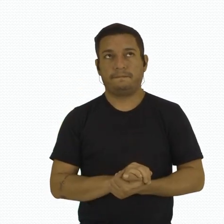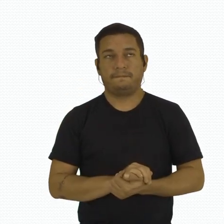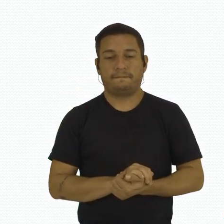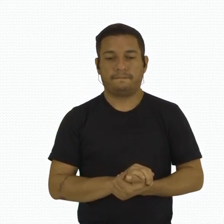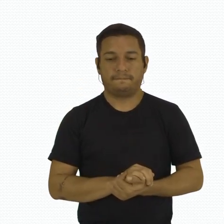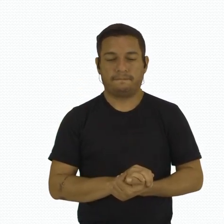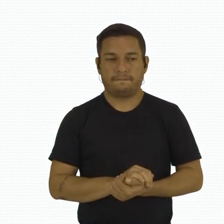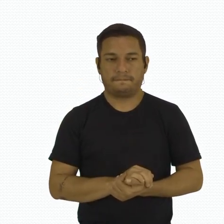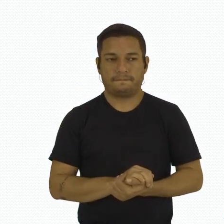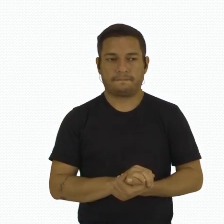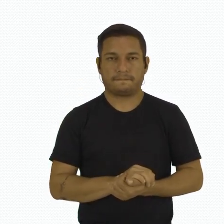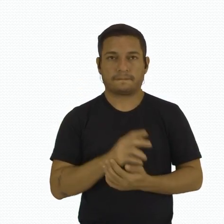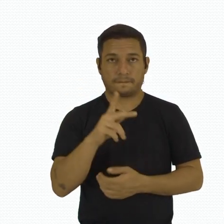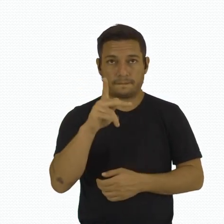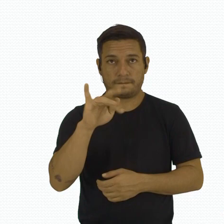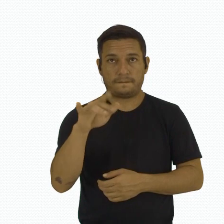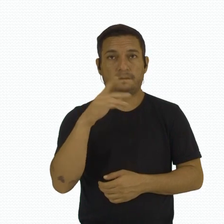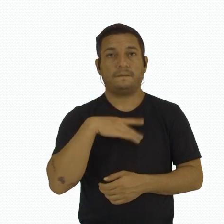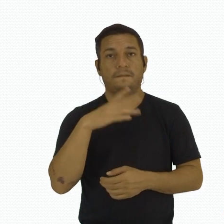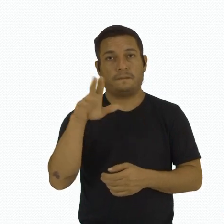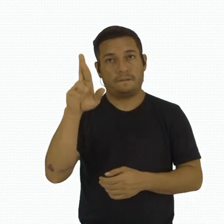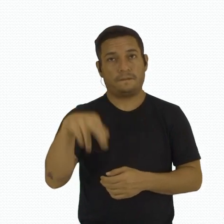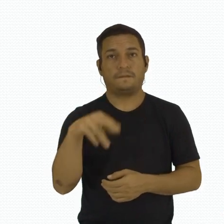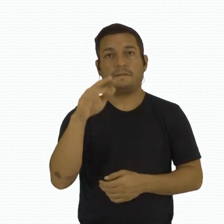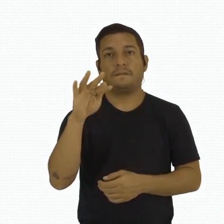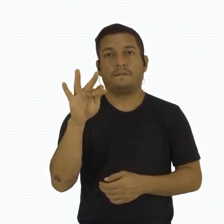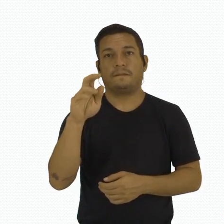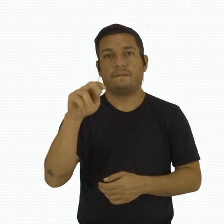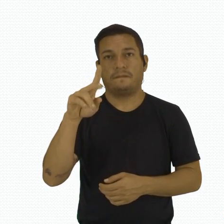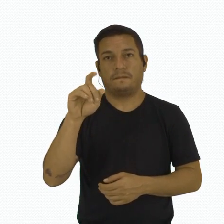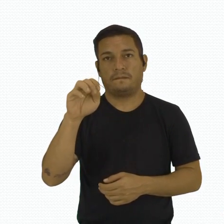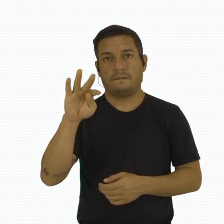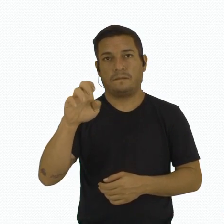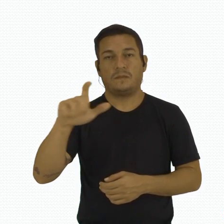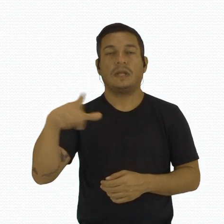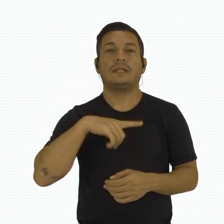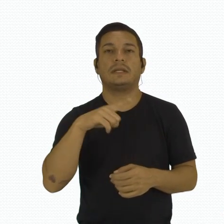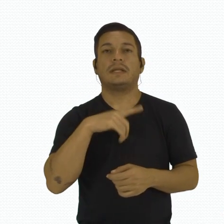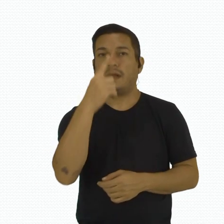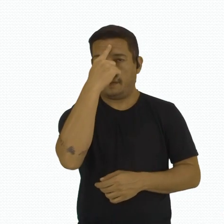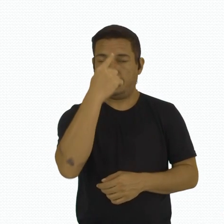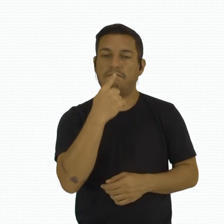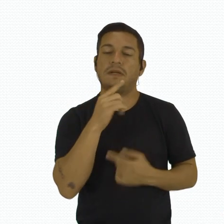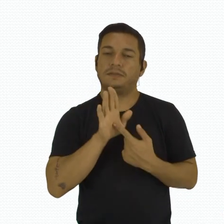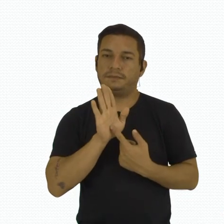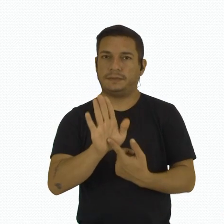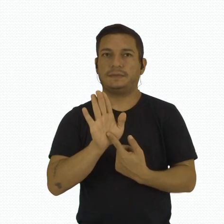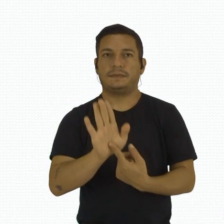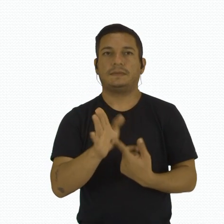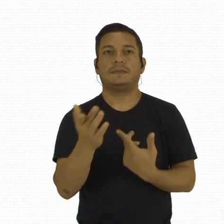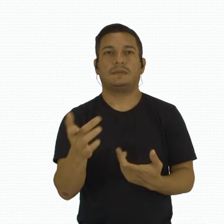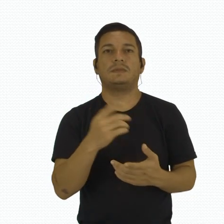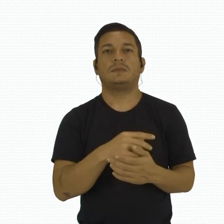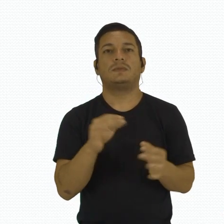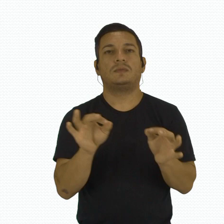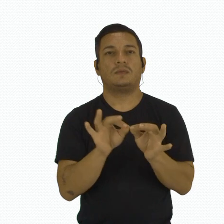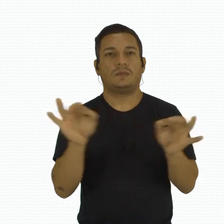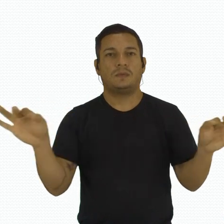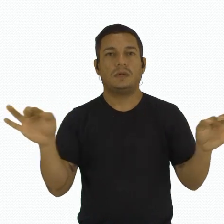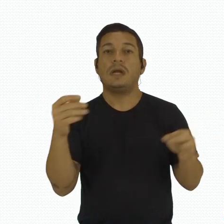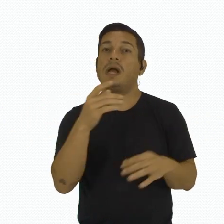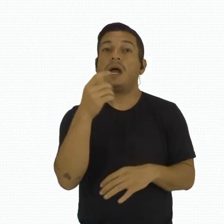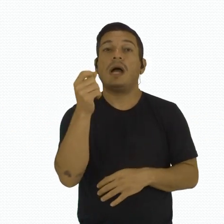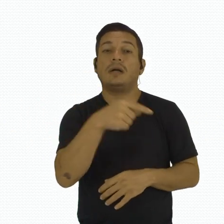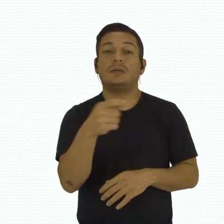ó, o π como uma razão fundamental, aí está o desenho, né, mostrando o que eu falei, o que eu representei, né? O comprimento seria essa linha